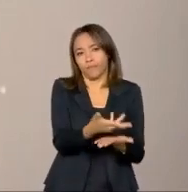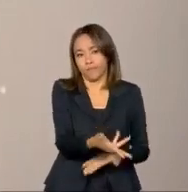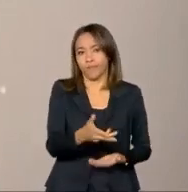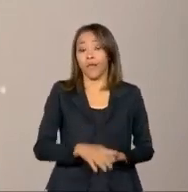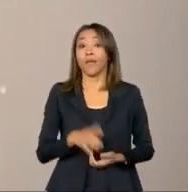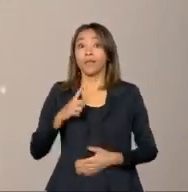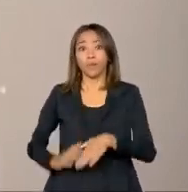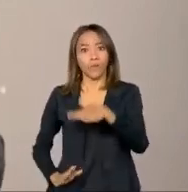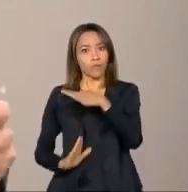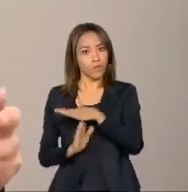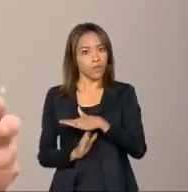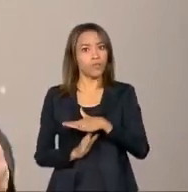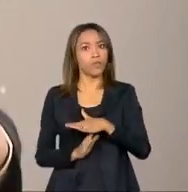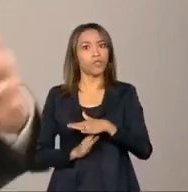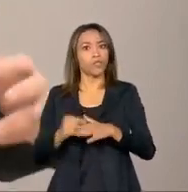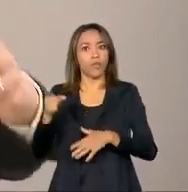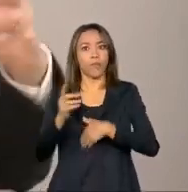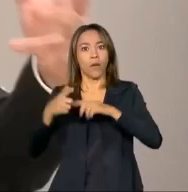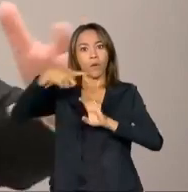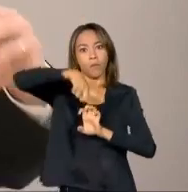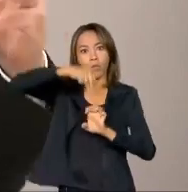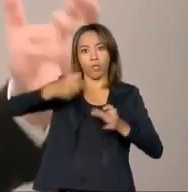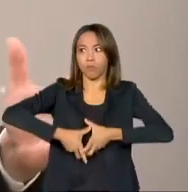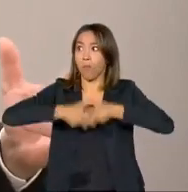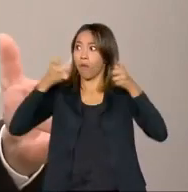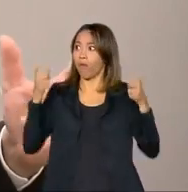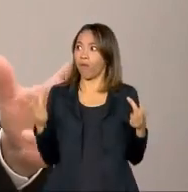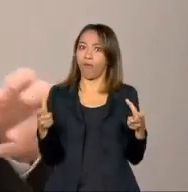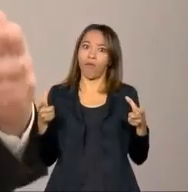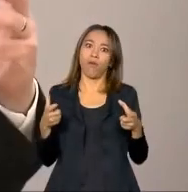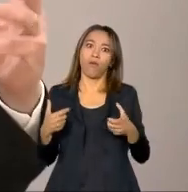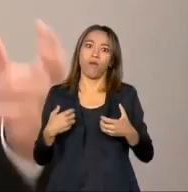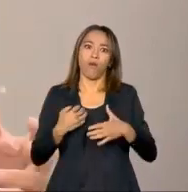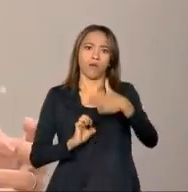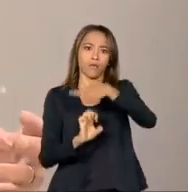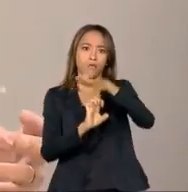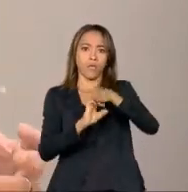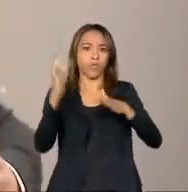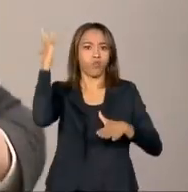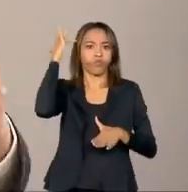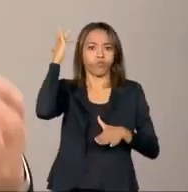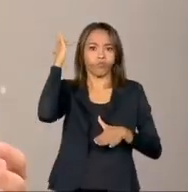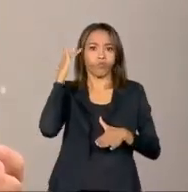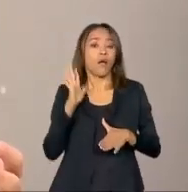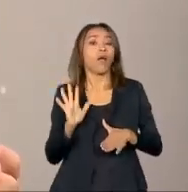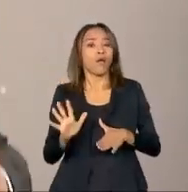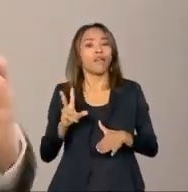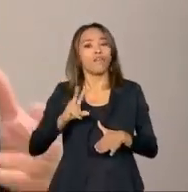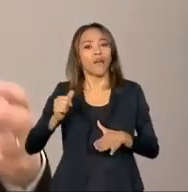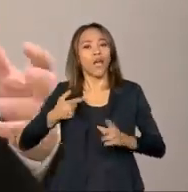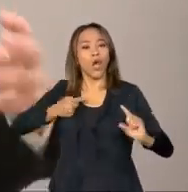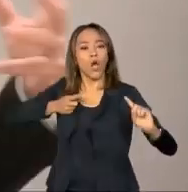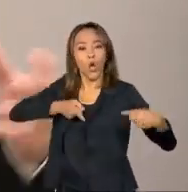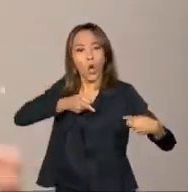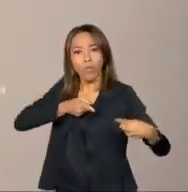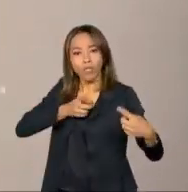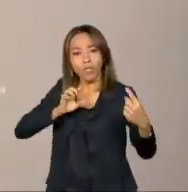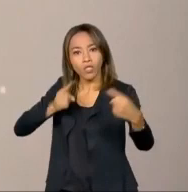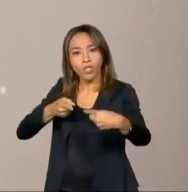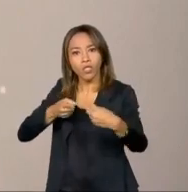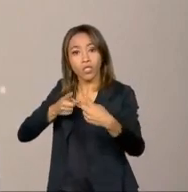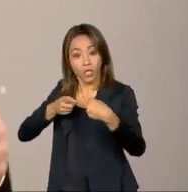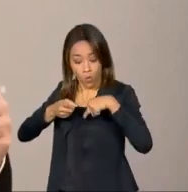limite para o grande. O grande vai crescer, vai crescer, vai crescer, mas uma certa hora ele vai competir com outros grandes do